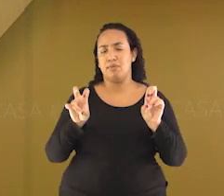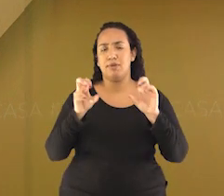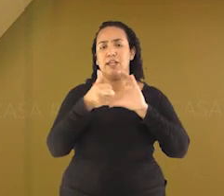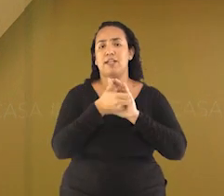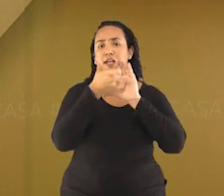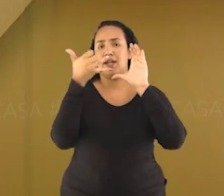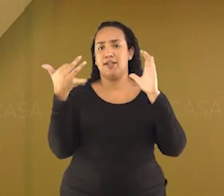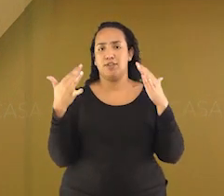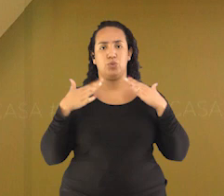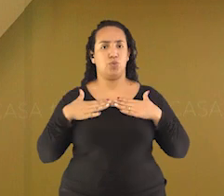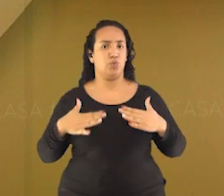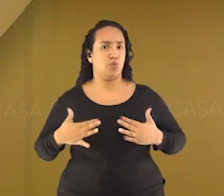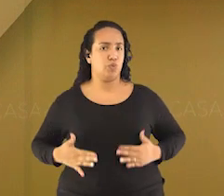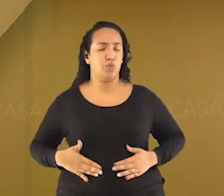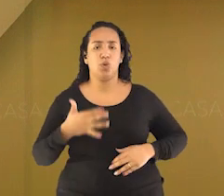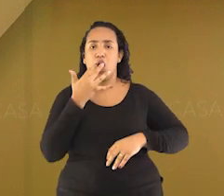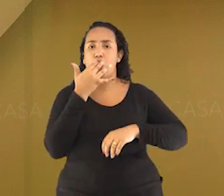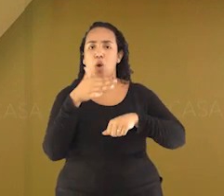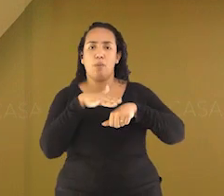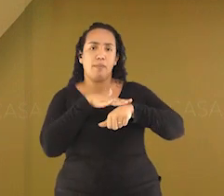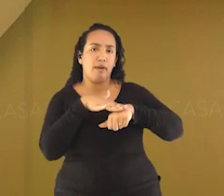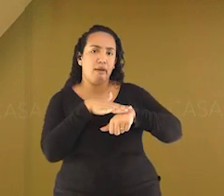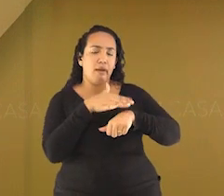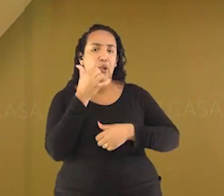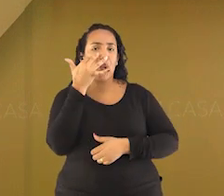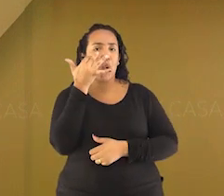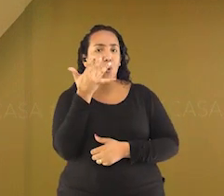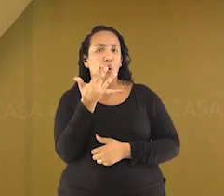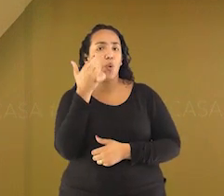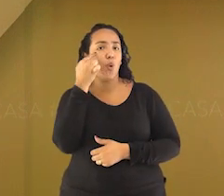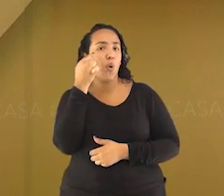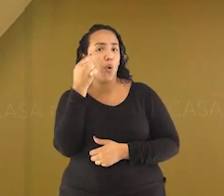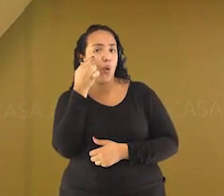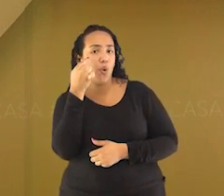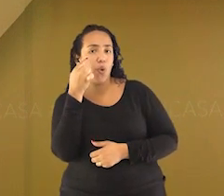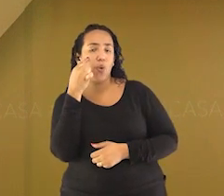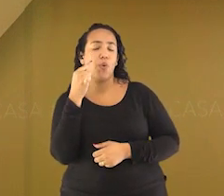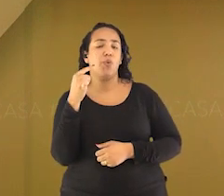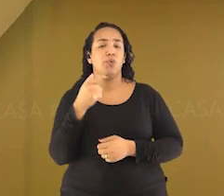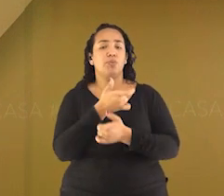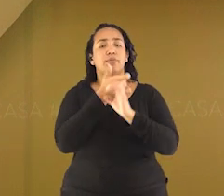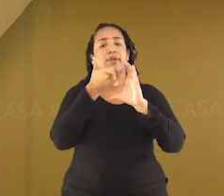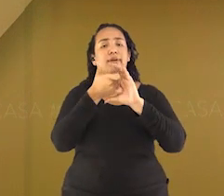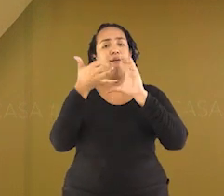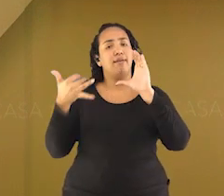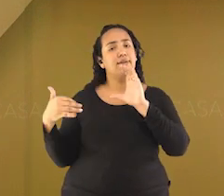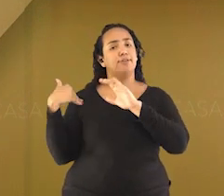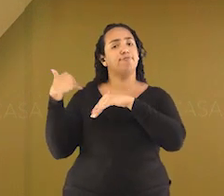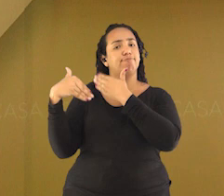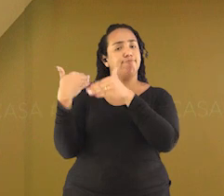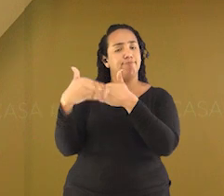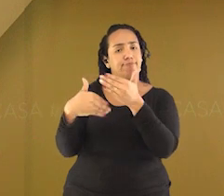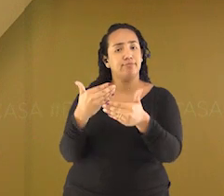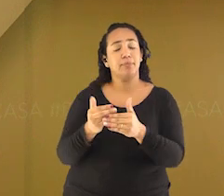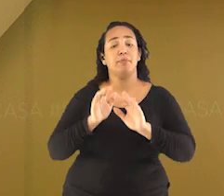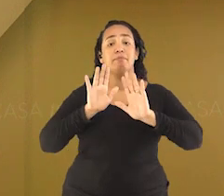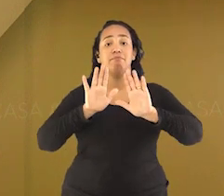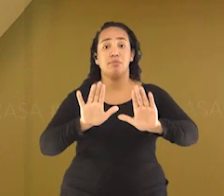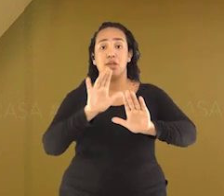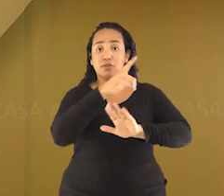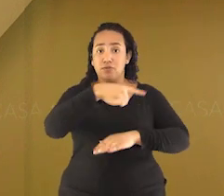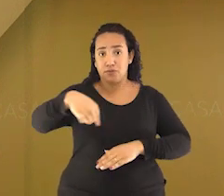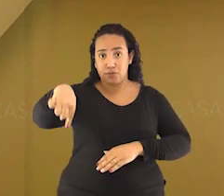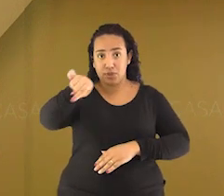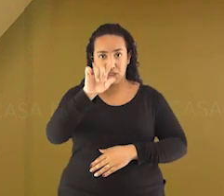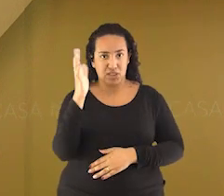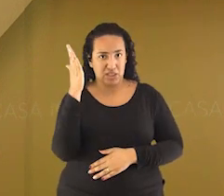pele, cabelo, cor dos olhos, dentre outras, que se desenvolveram ao longo da vida humana na Terra. Mas você sabia que o ambiente